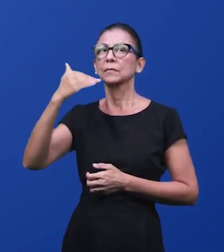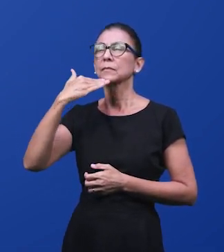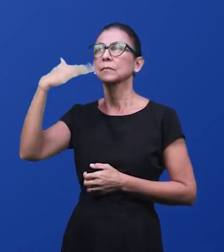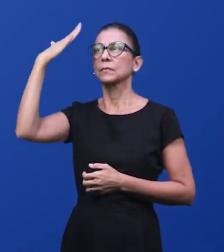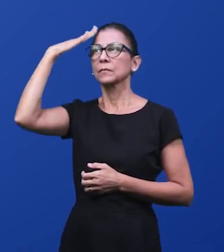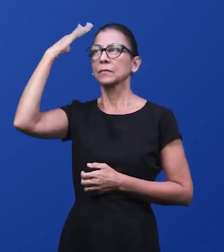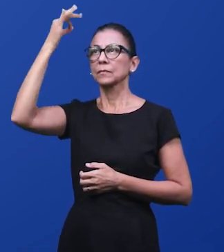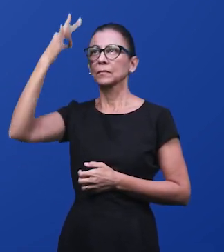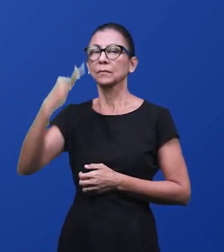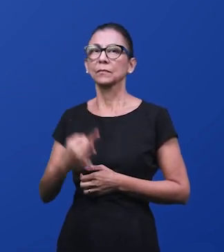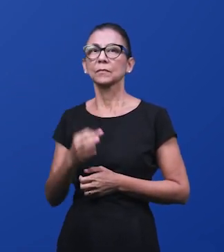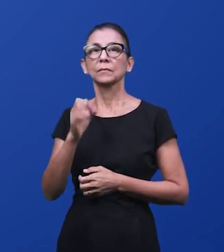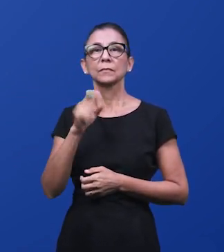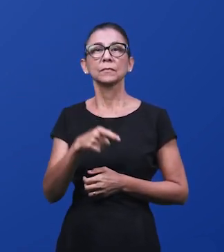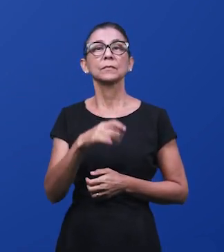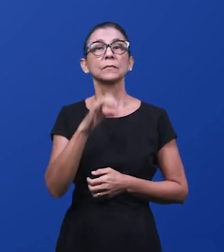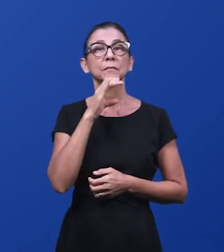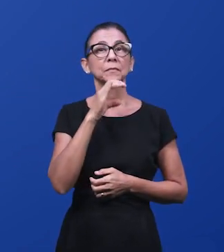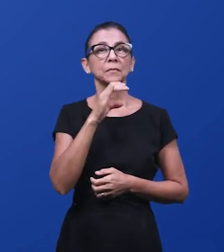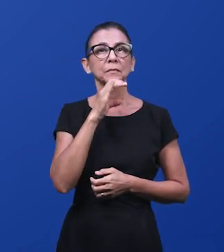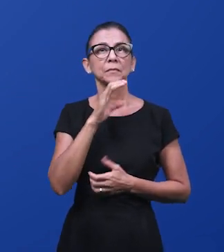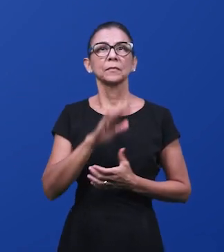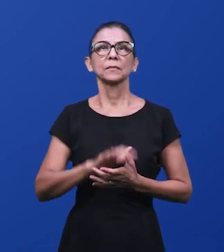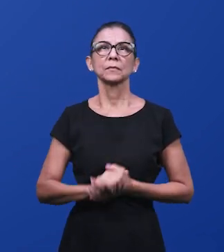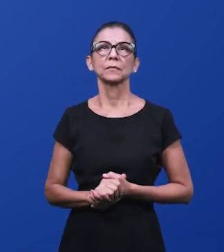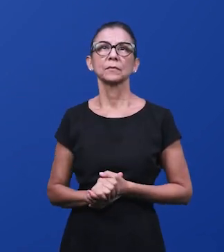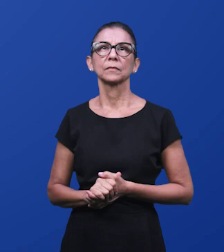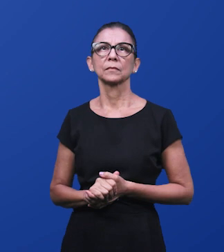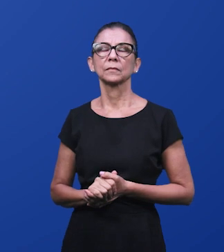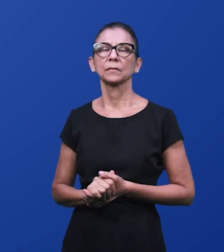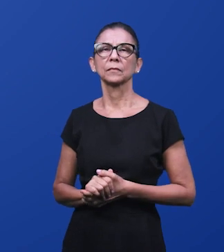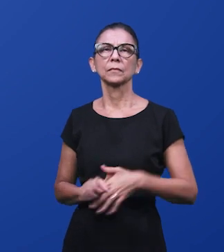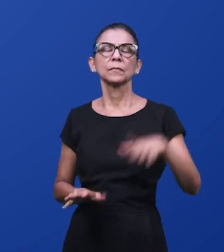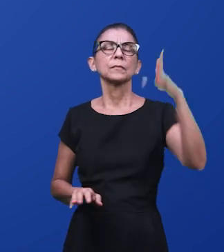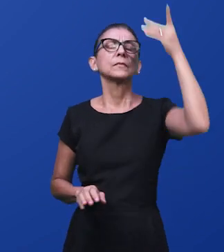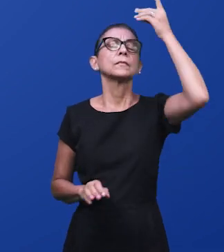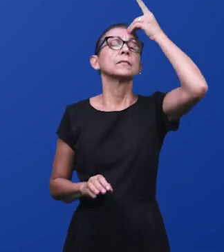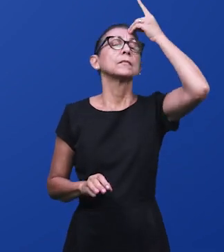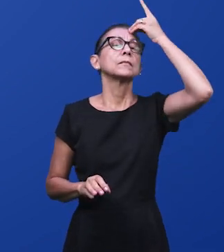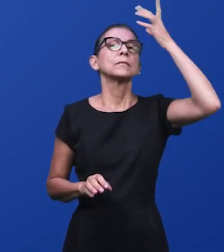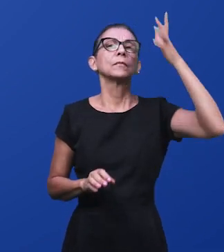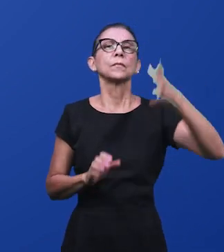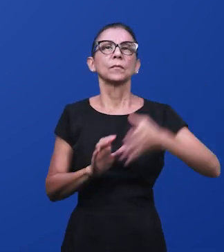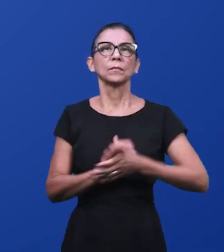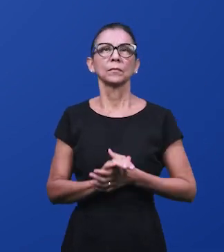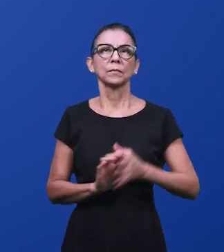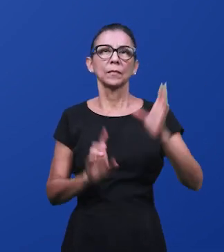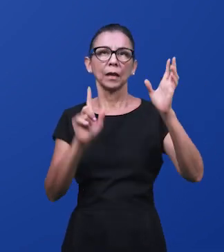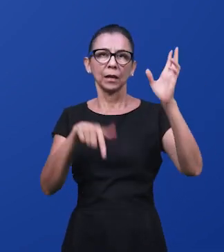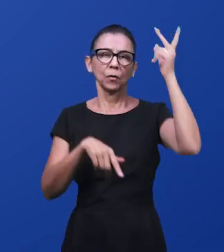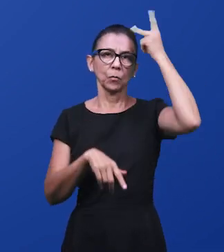conhecimento. Os dons espirituais vêm do homem? Não. Vêm de quem?